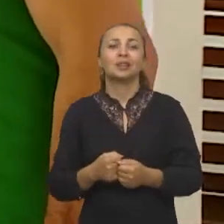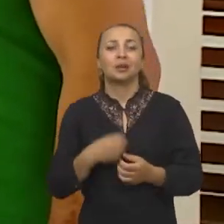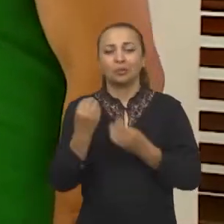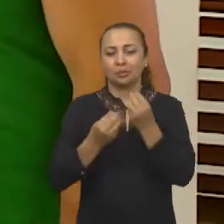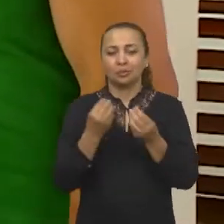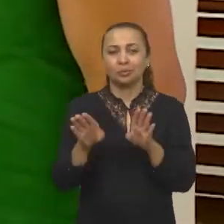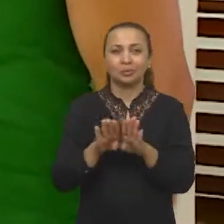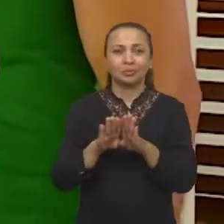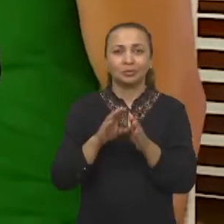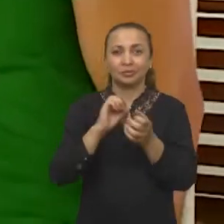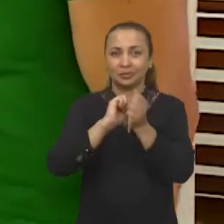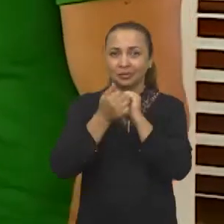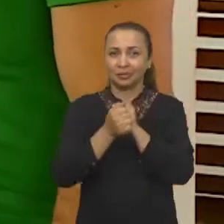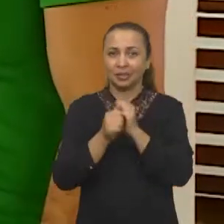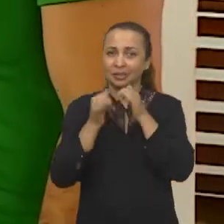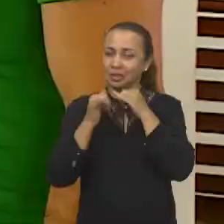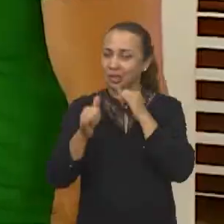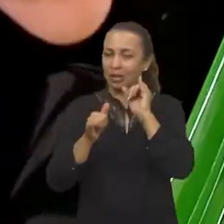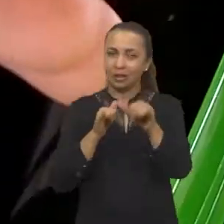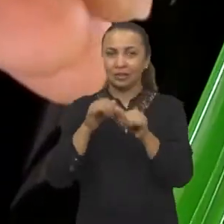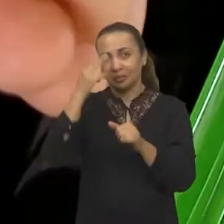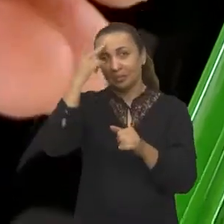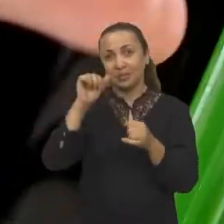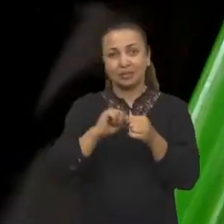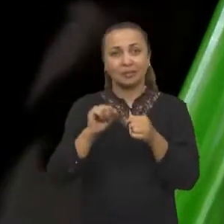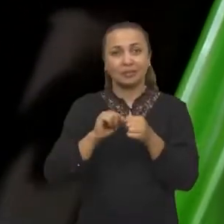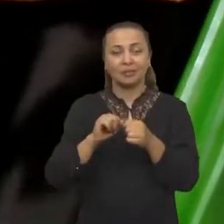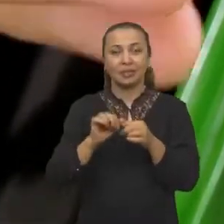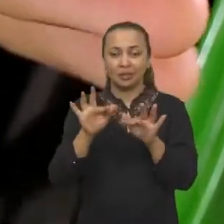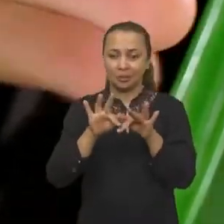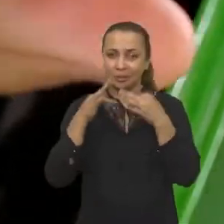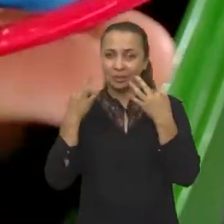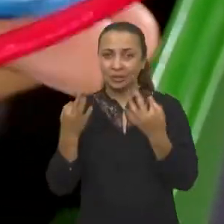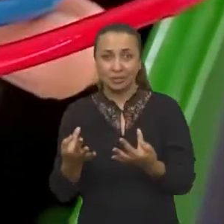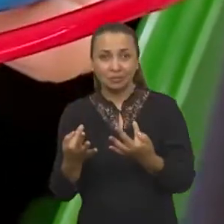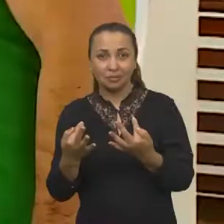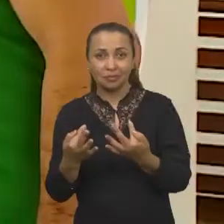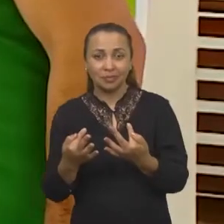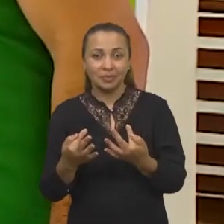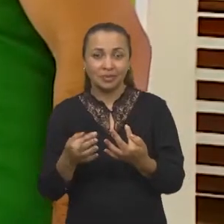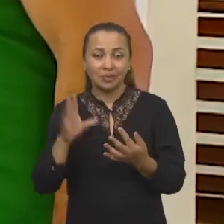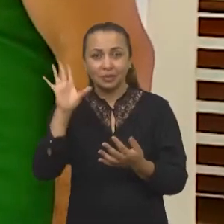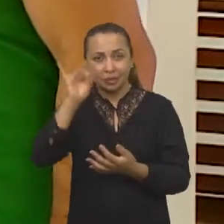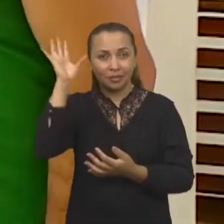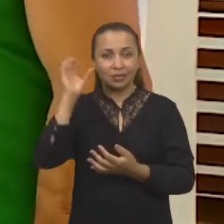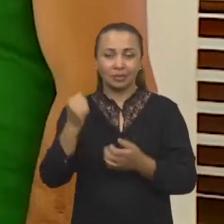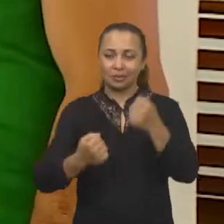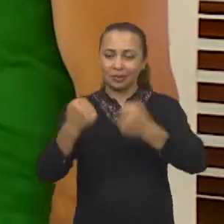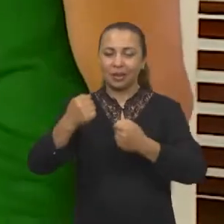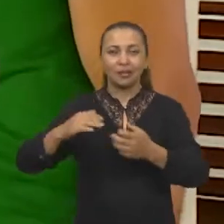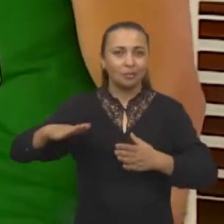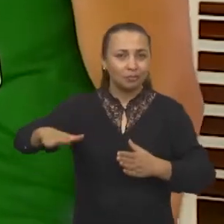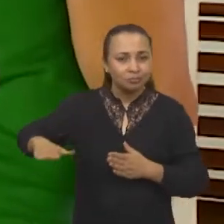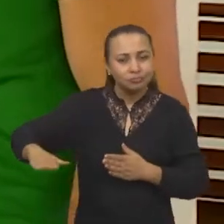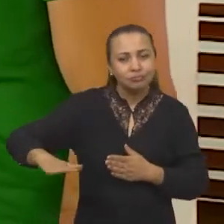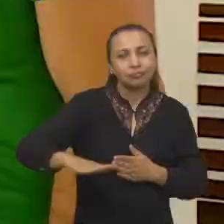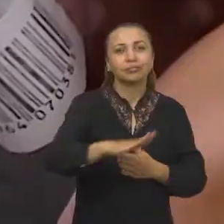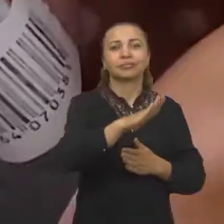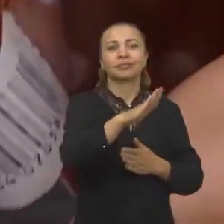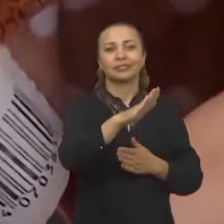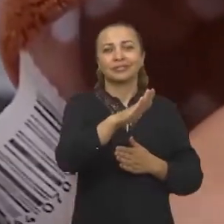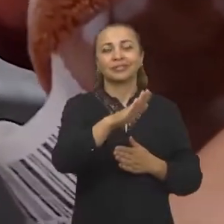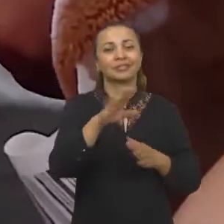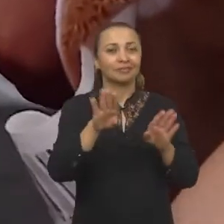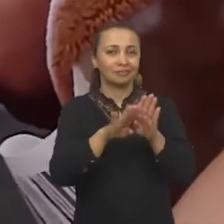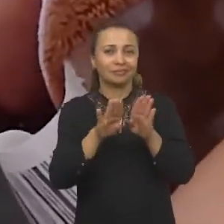do volante, como adaptações elétricas para fazer com que, por exemplo, com simples toque o carrinho consiga